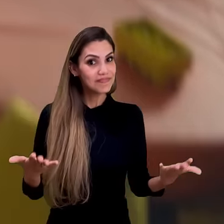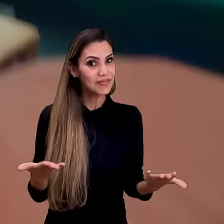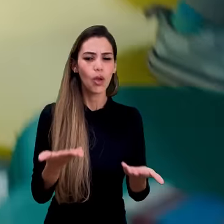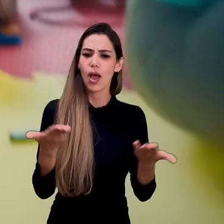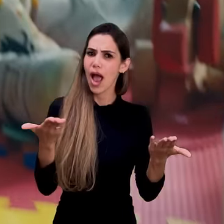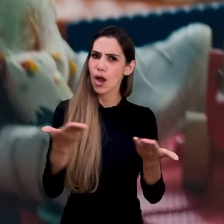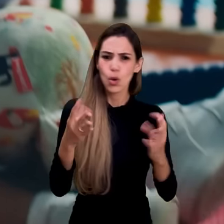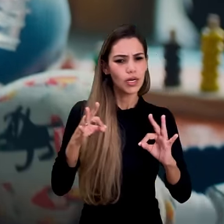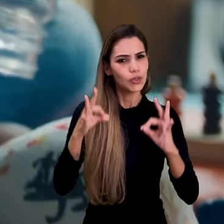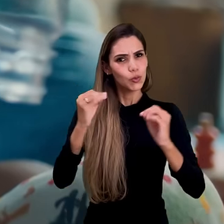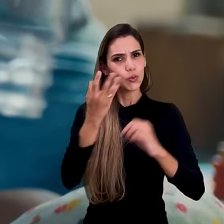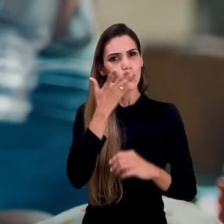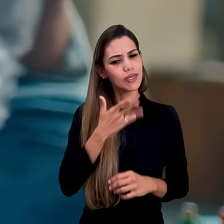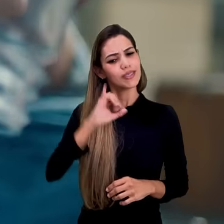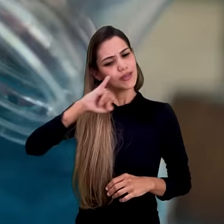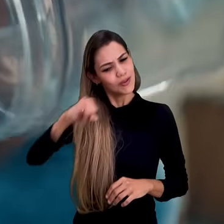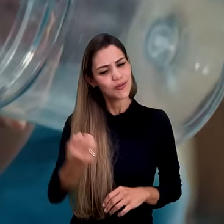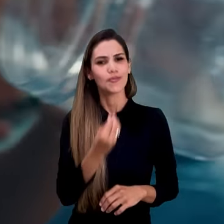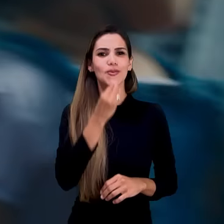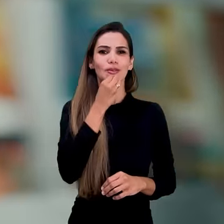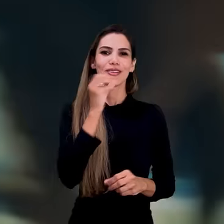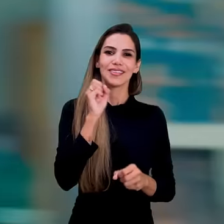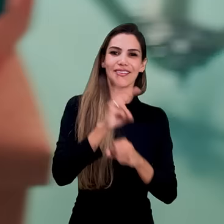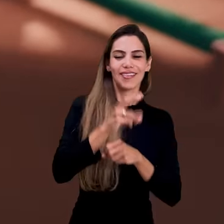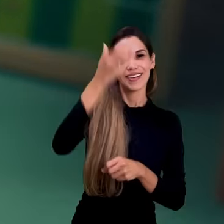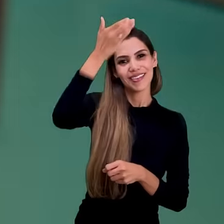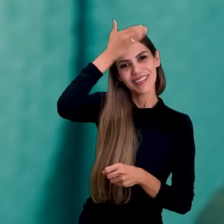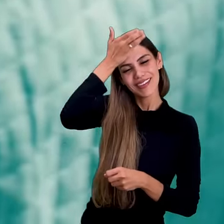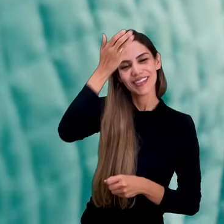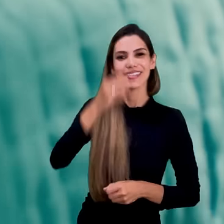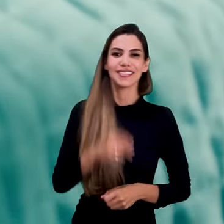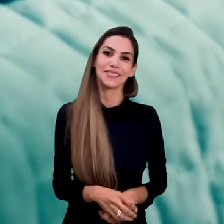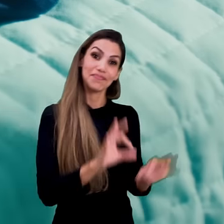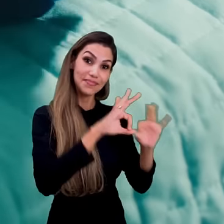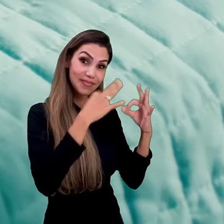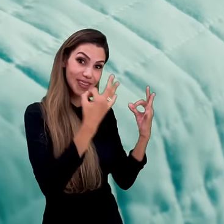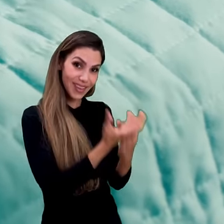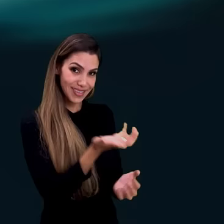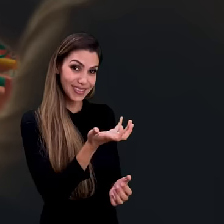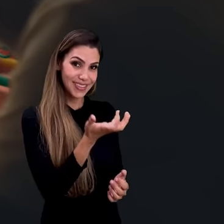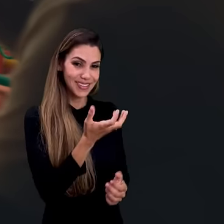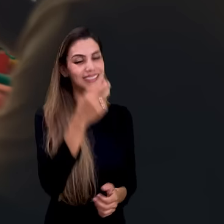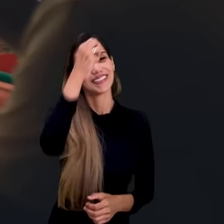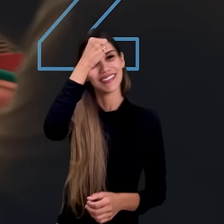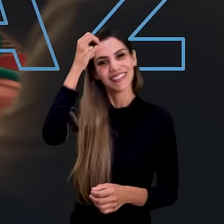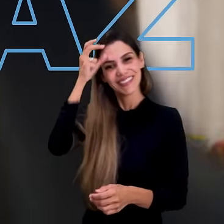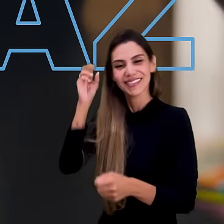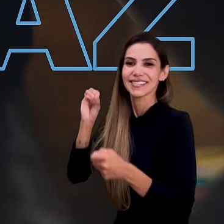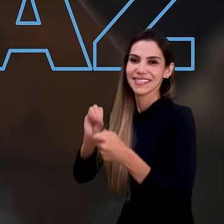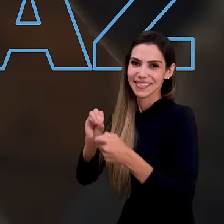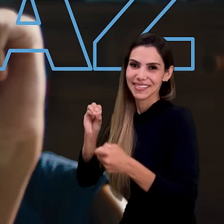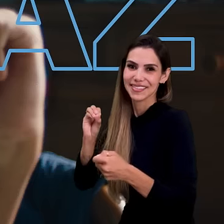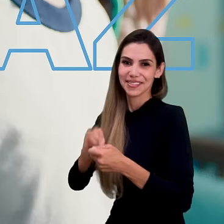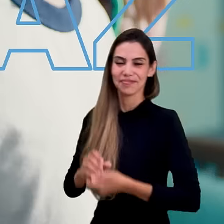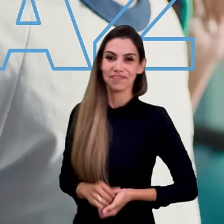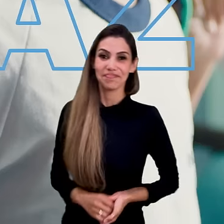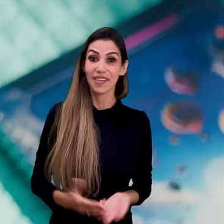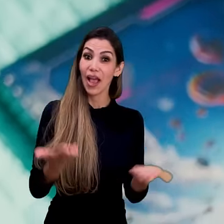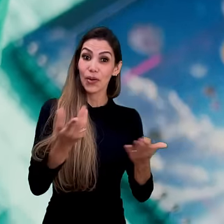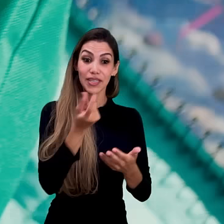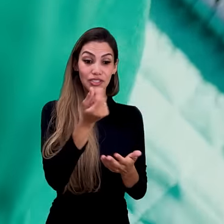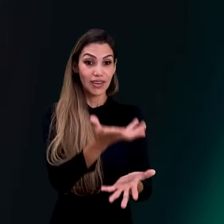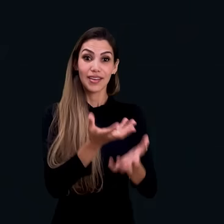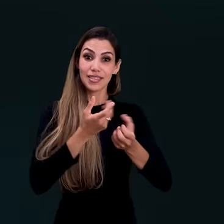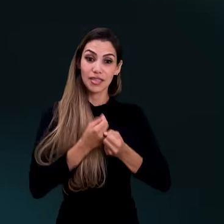É isso aí, toda criança hoje tem vaga na creche. O que a família quer, a prefeitura faz. Agora a